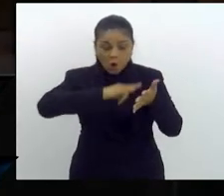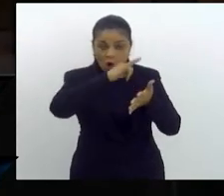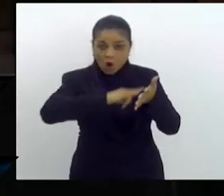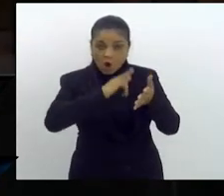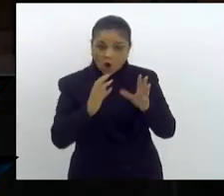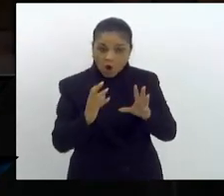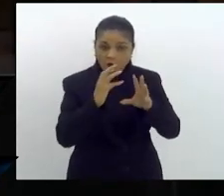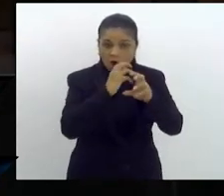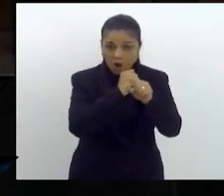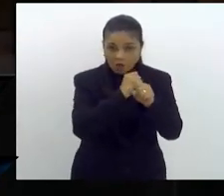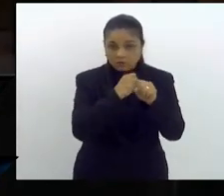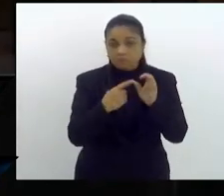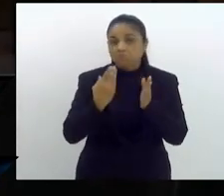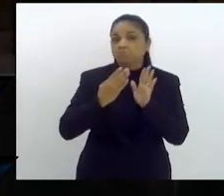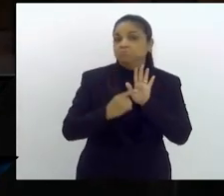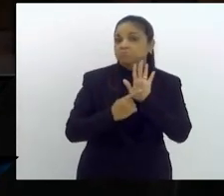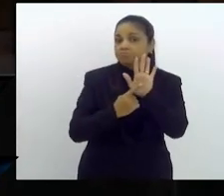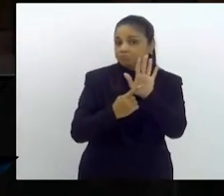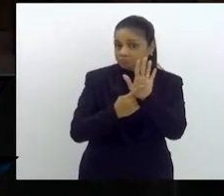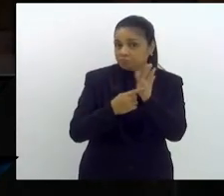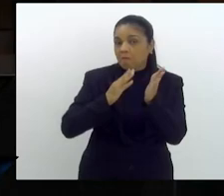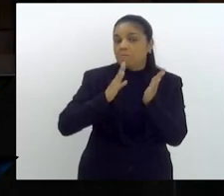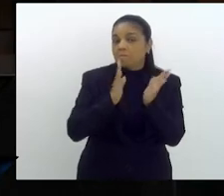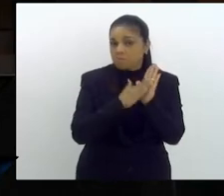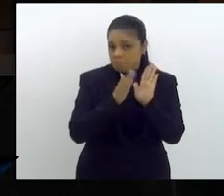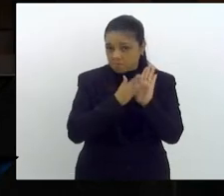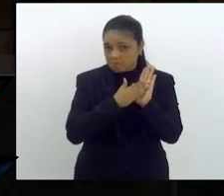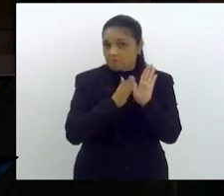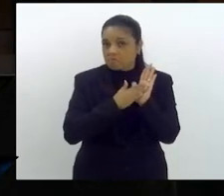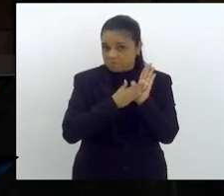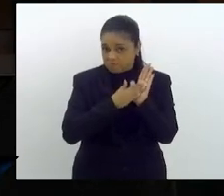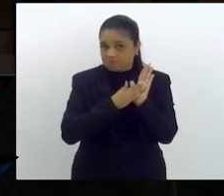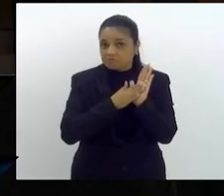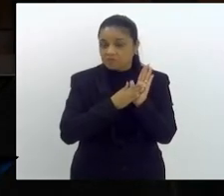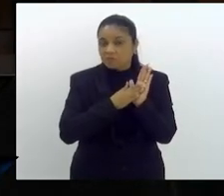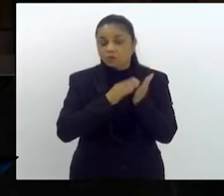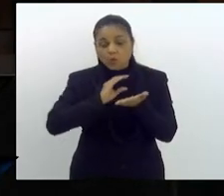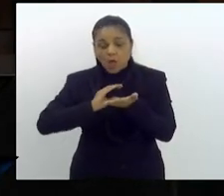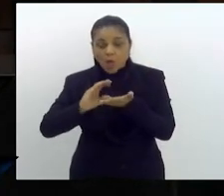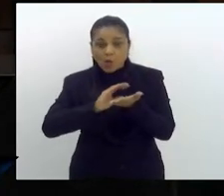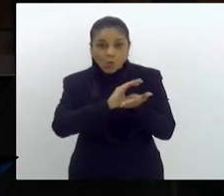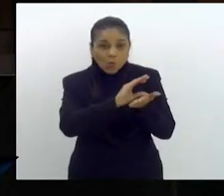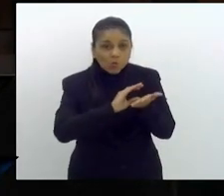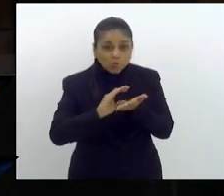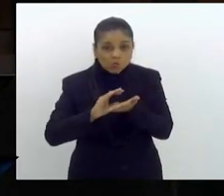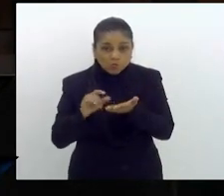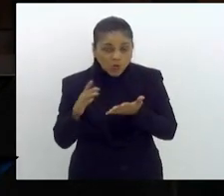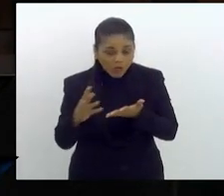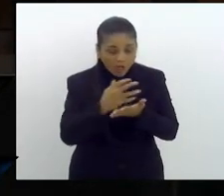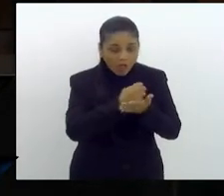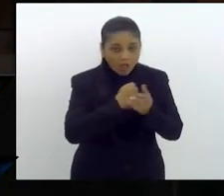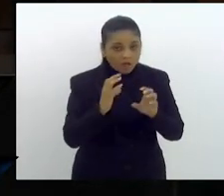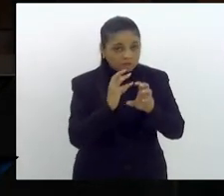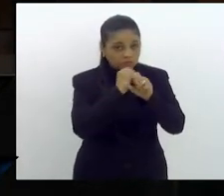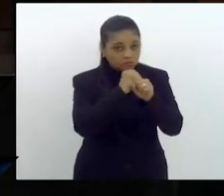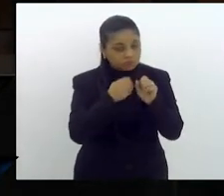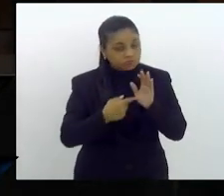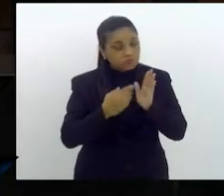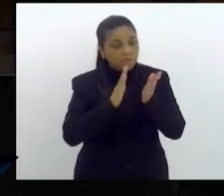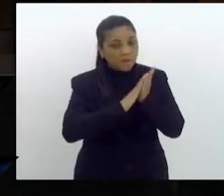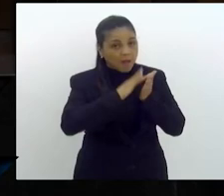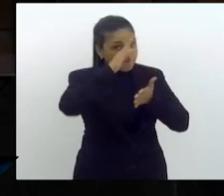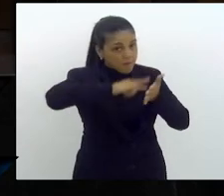forma as escolas vão prestar contas desse recurso aplicado para que possamos Ana ano Deputado Marta Rocha